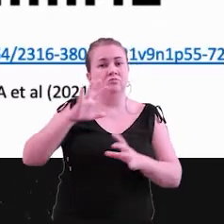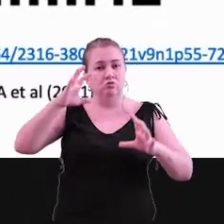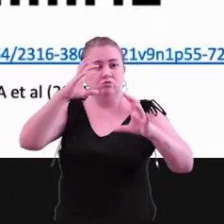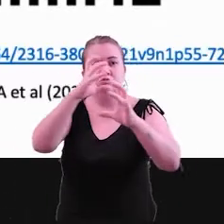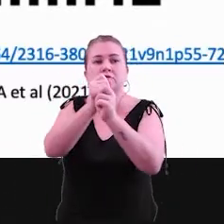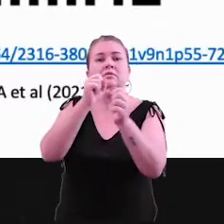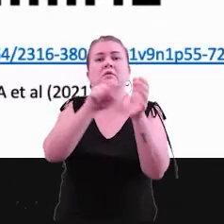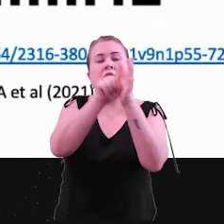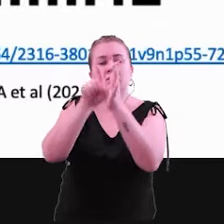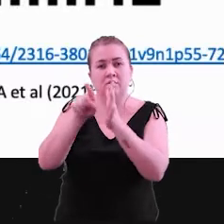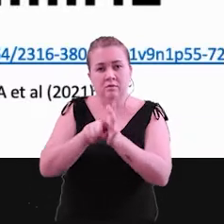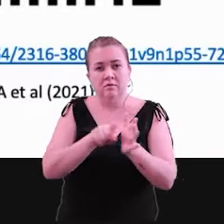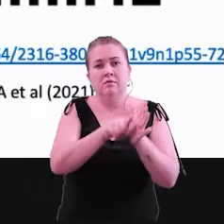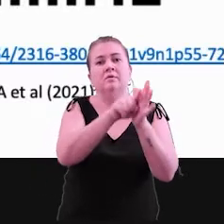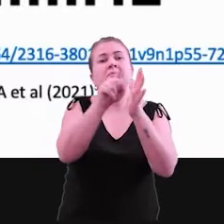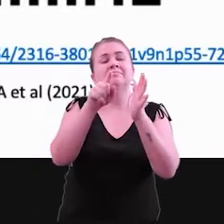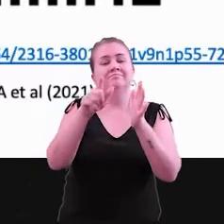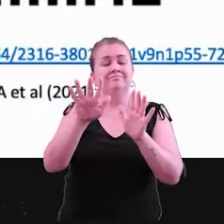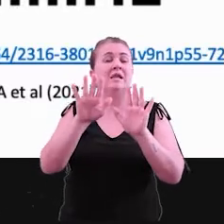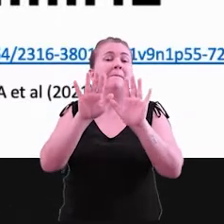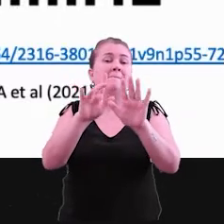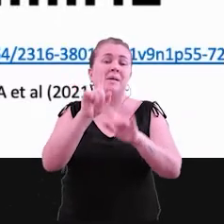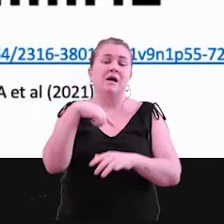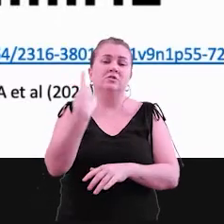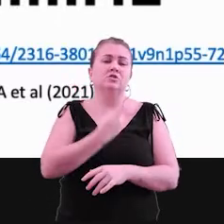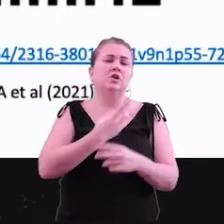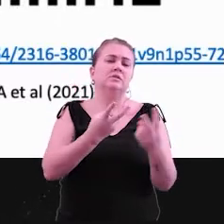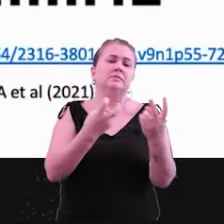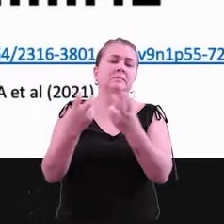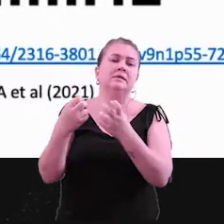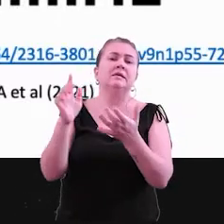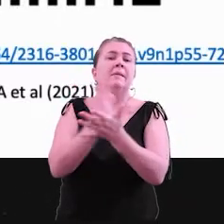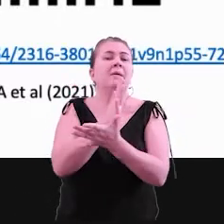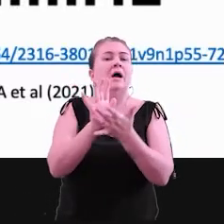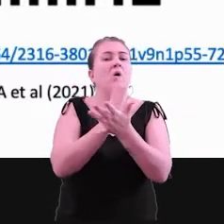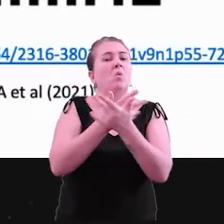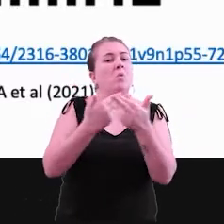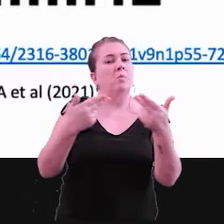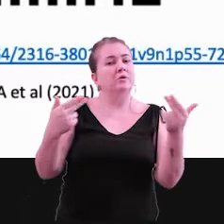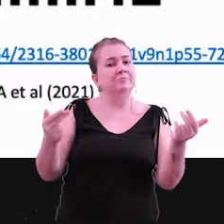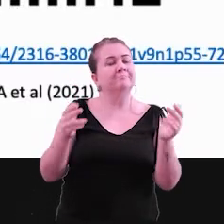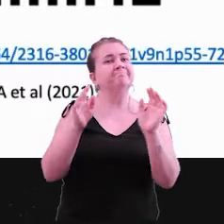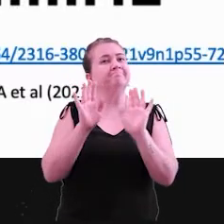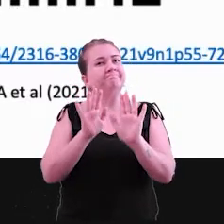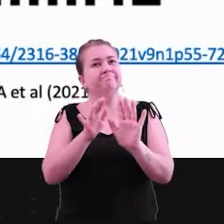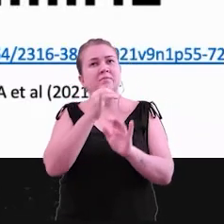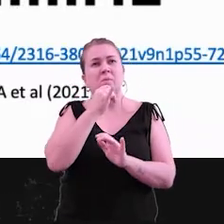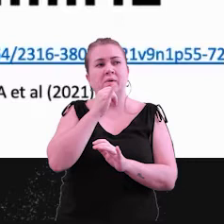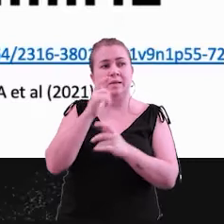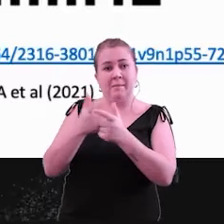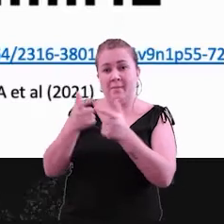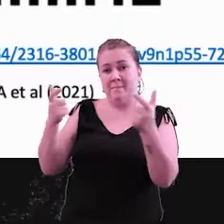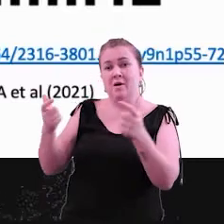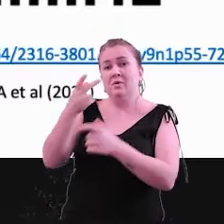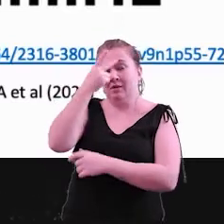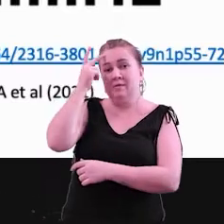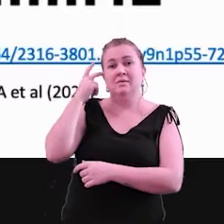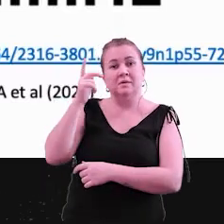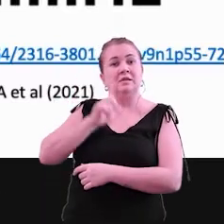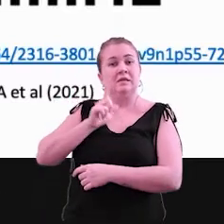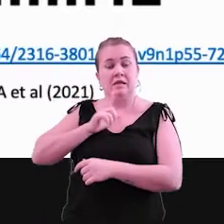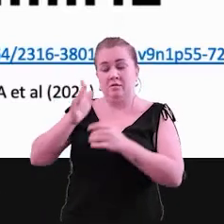algumas tendências, né? Então, a maioria dessas pessoas tinham deficiência física e ensino superior completo, o que